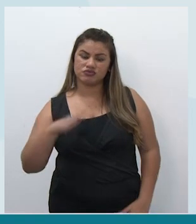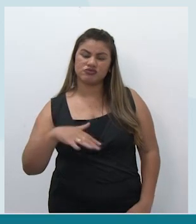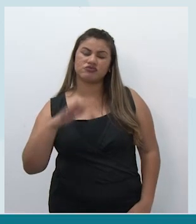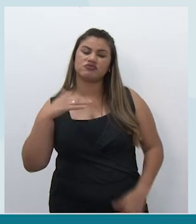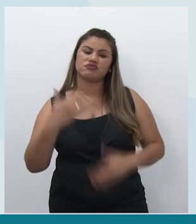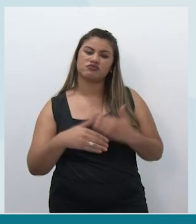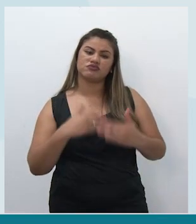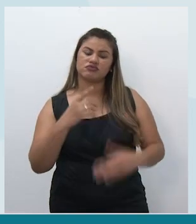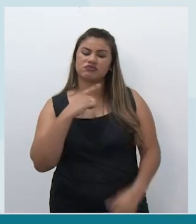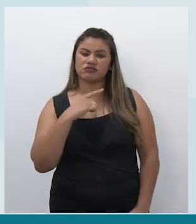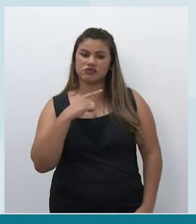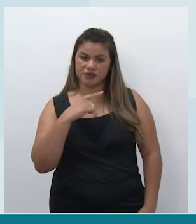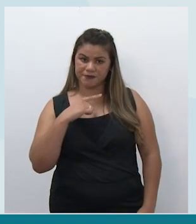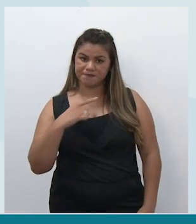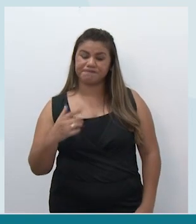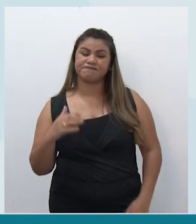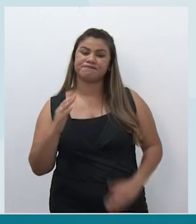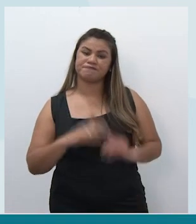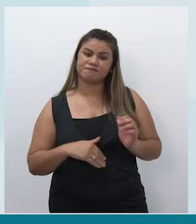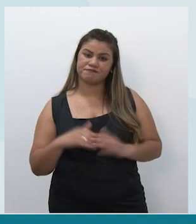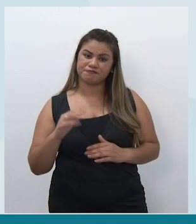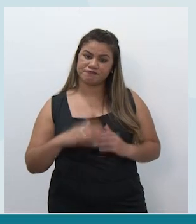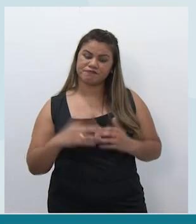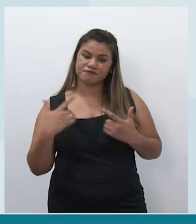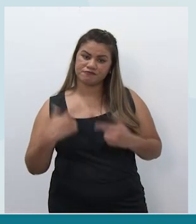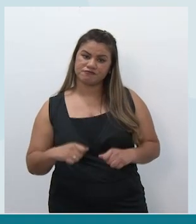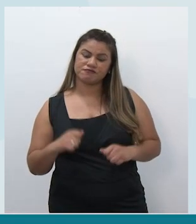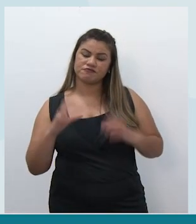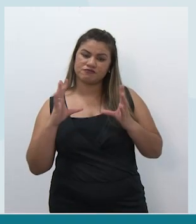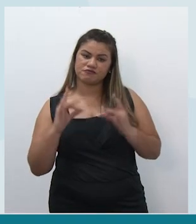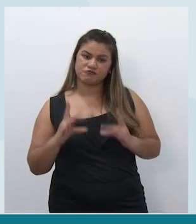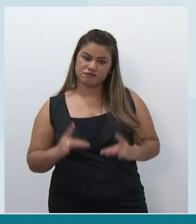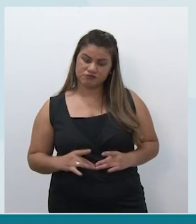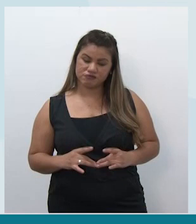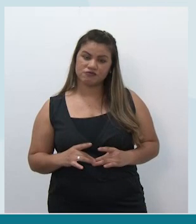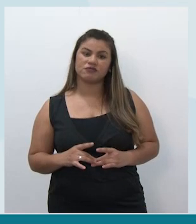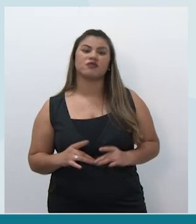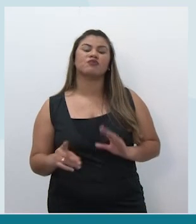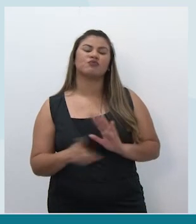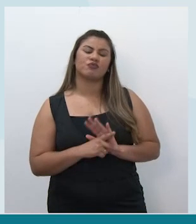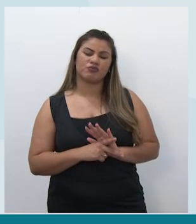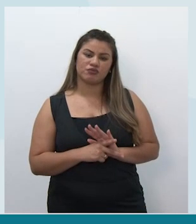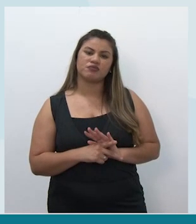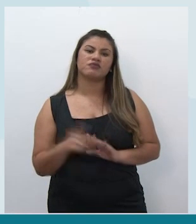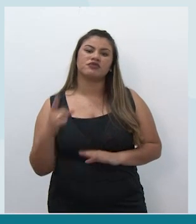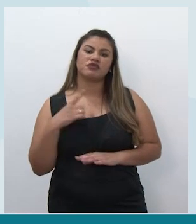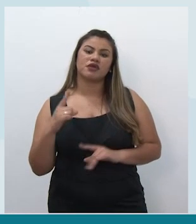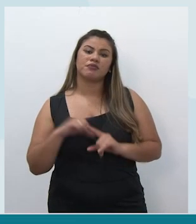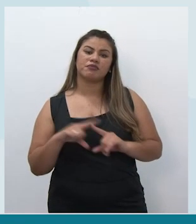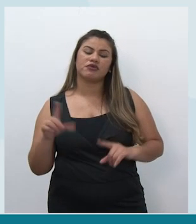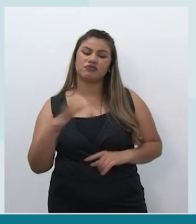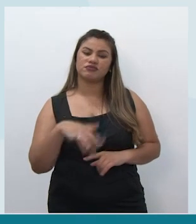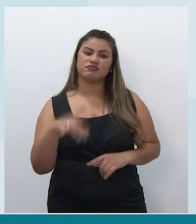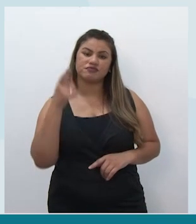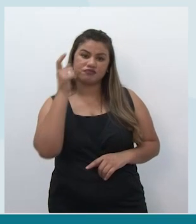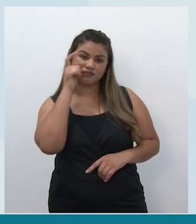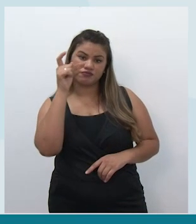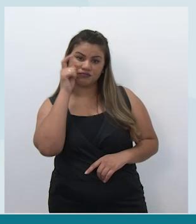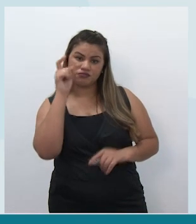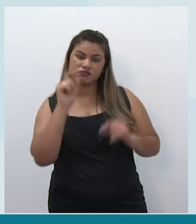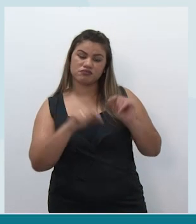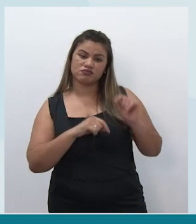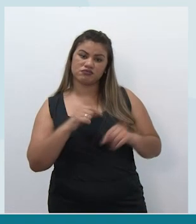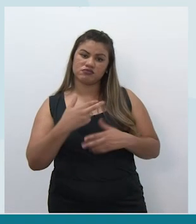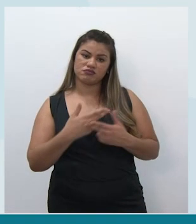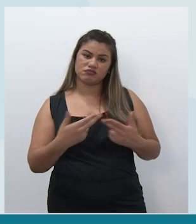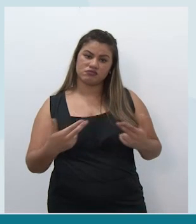tá? As habilidades de língua portuguesa, elas são específicas do professor de língua portuguesa, mas vocês vão verificar que muitas vezes os outros